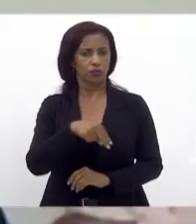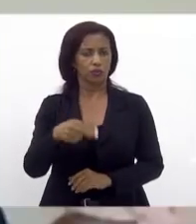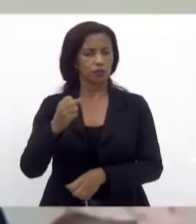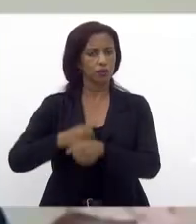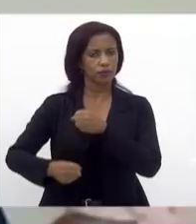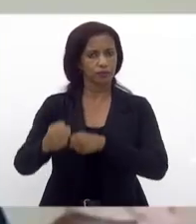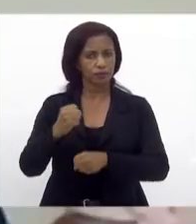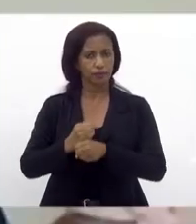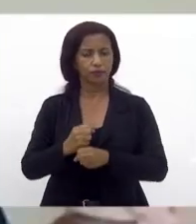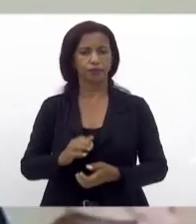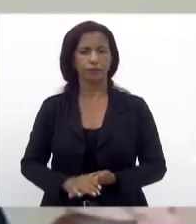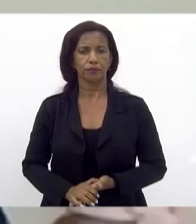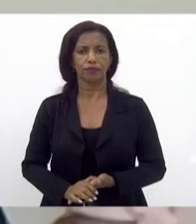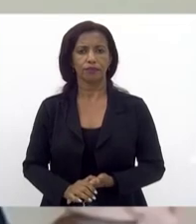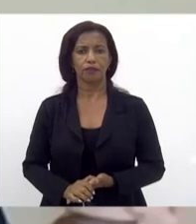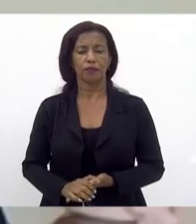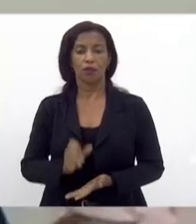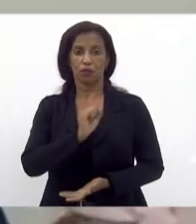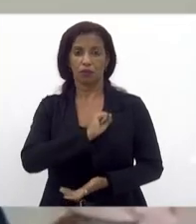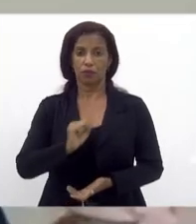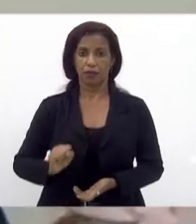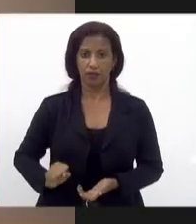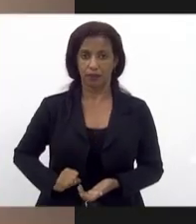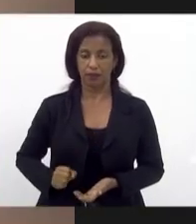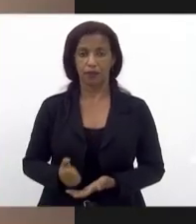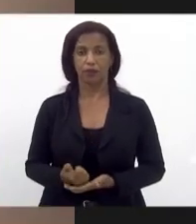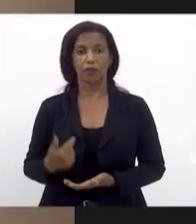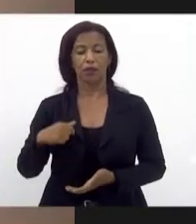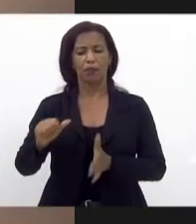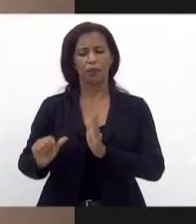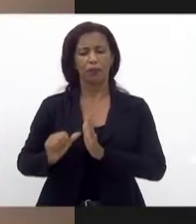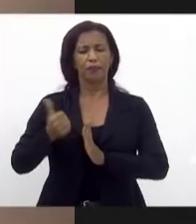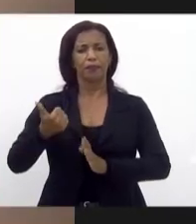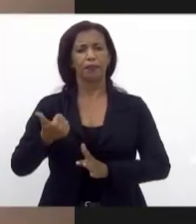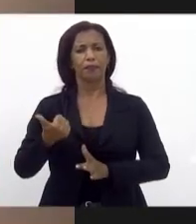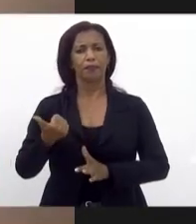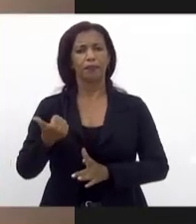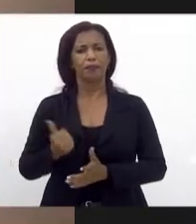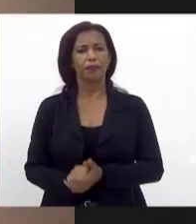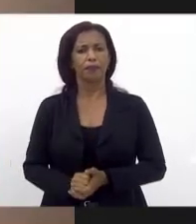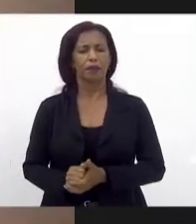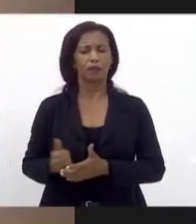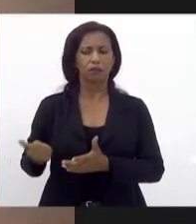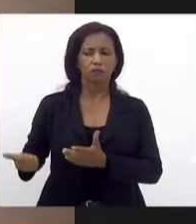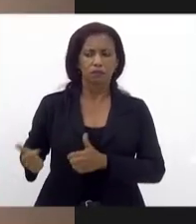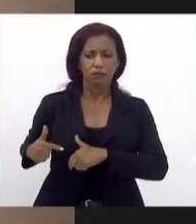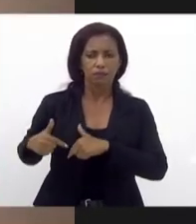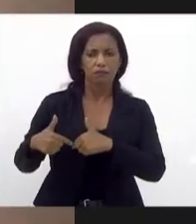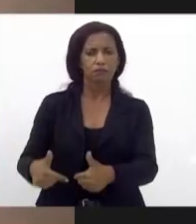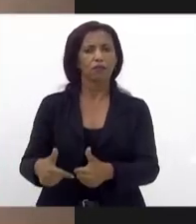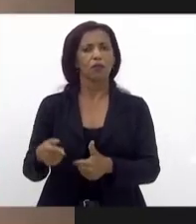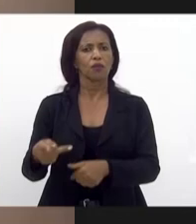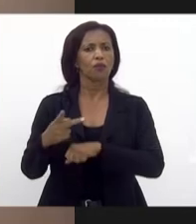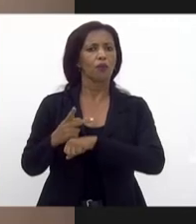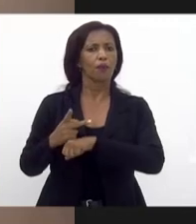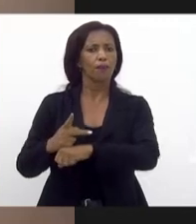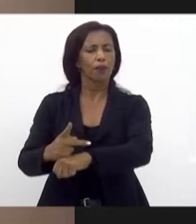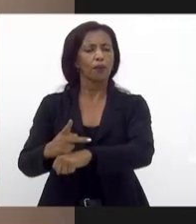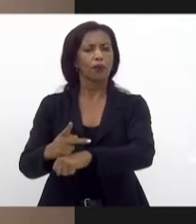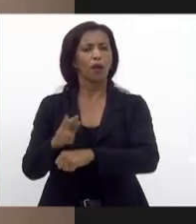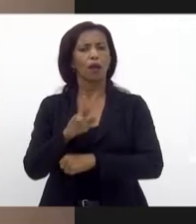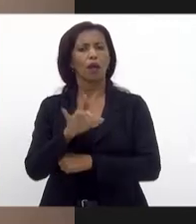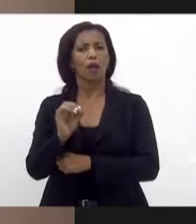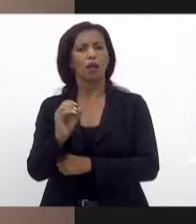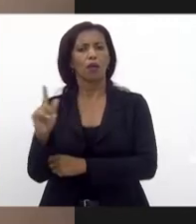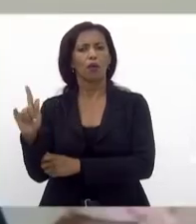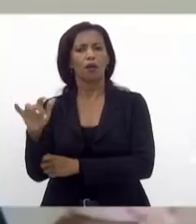ano passado, no Senado Federal, e minha primeira iniciativa foi justamente buscar o Rio Galeão,